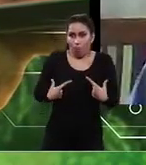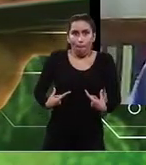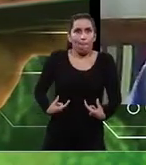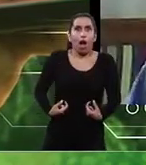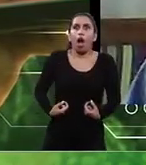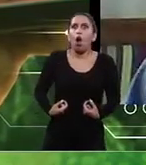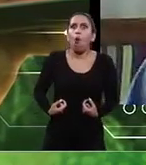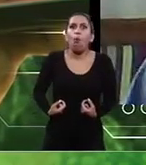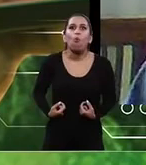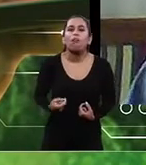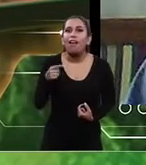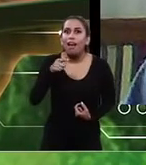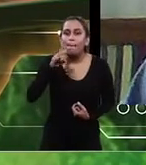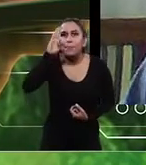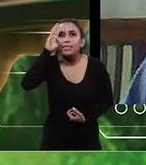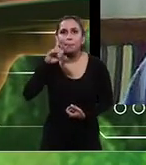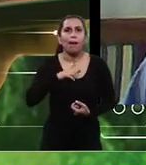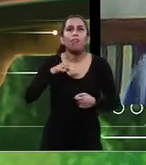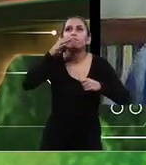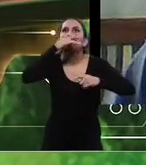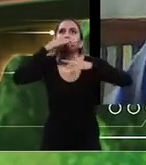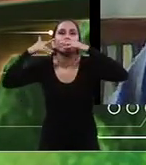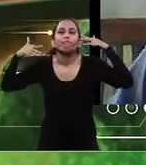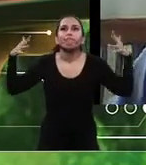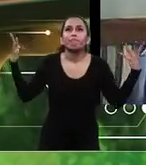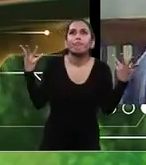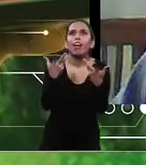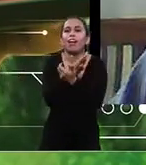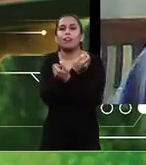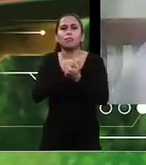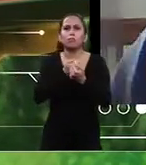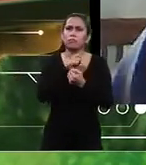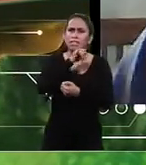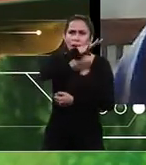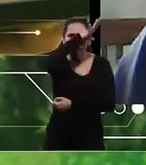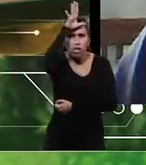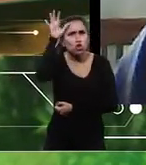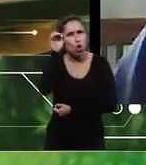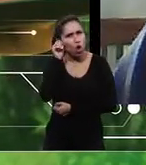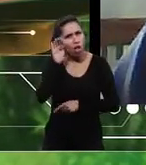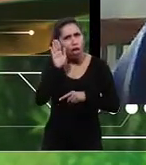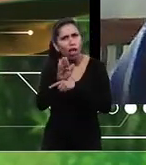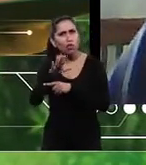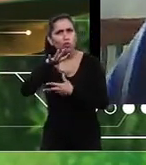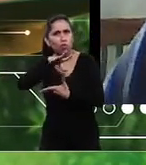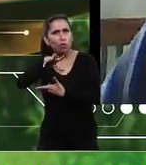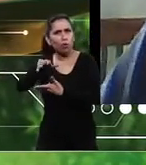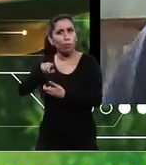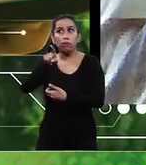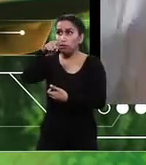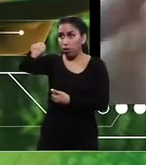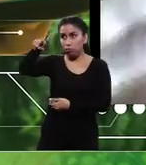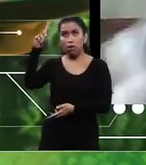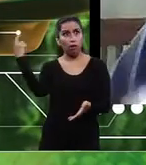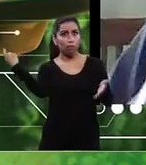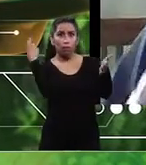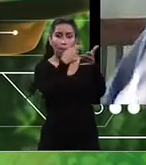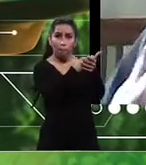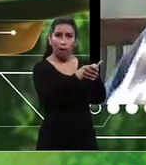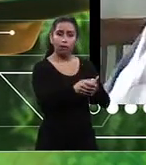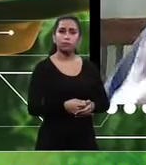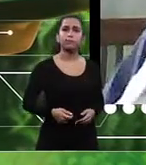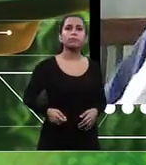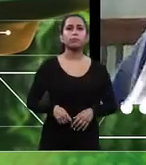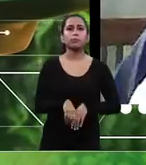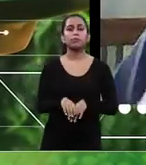comprovadamente, mas se a gente precisa da Amazônia e a Amazônia faz um bem para o mundo como um todo, que se pague por isso, né? E, por último, a